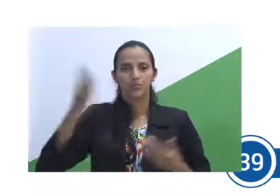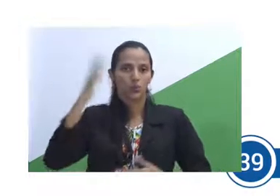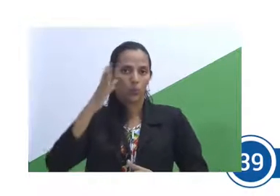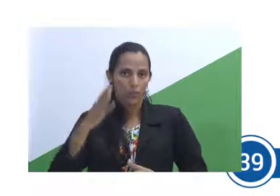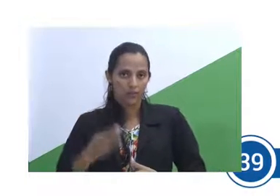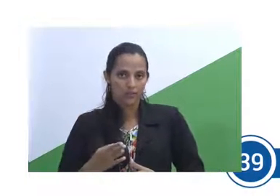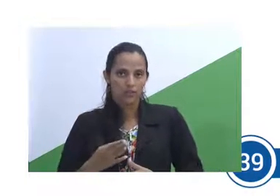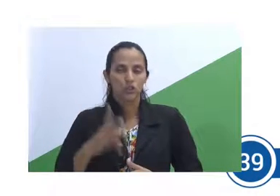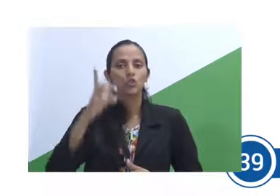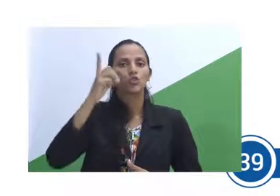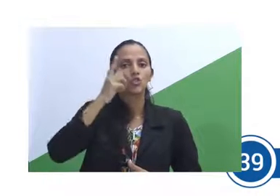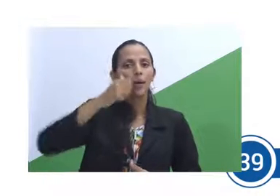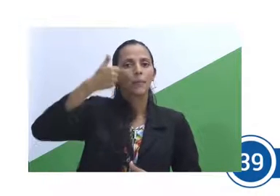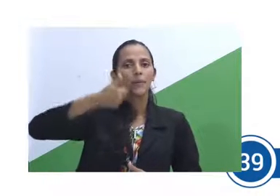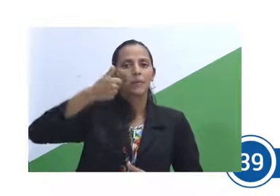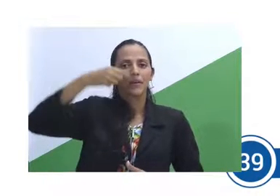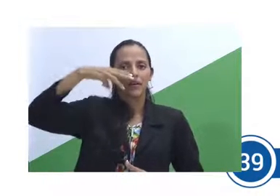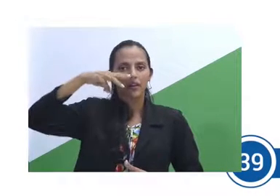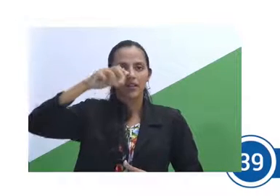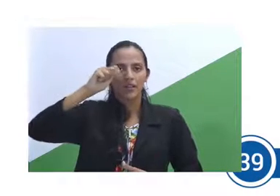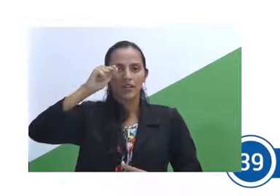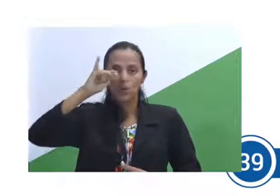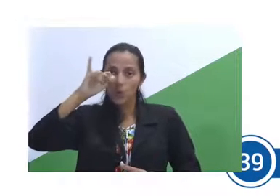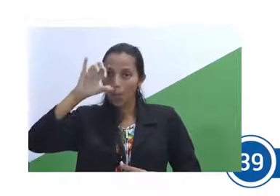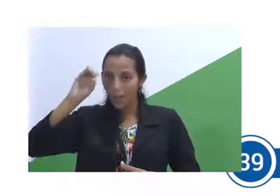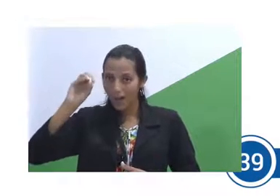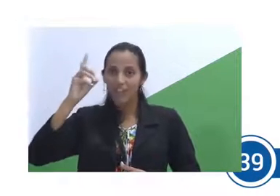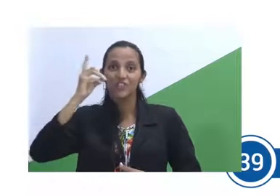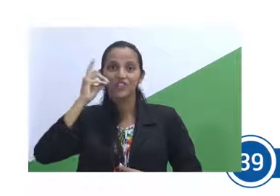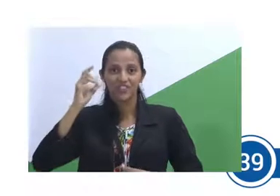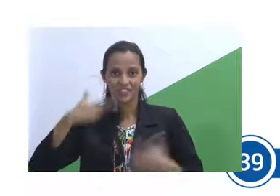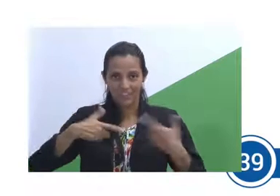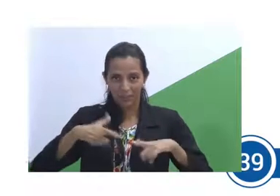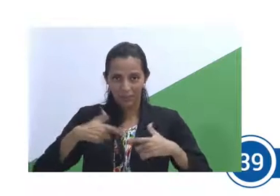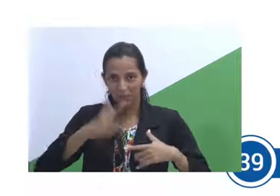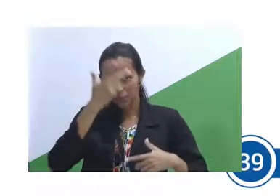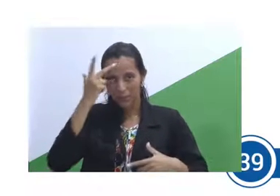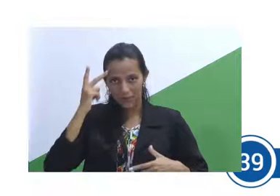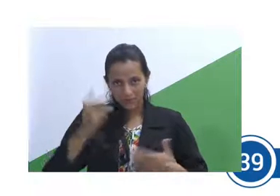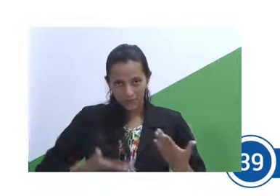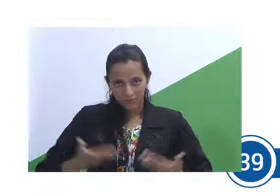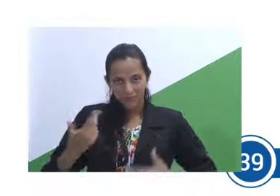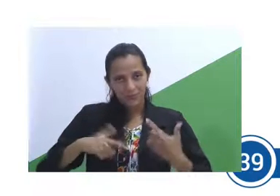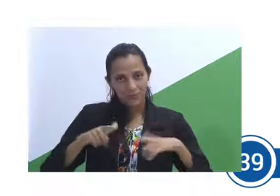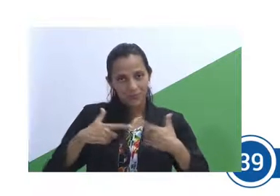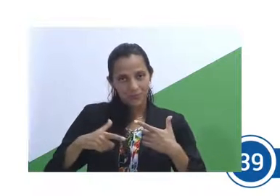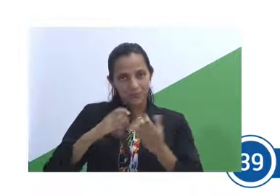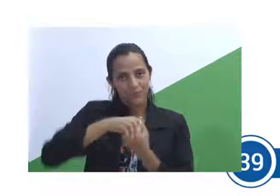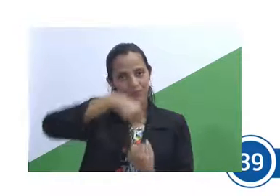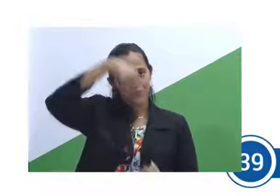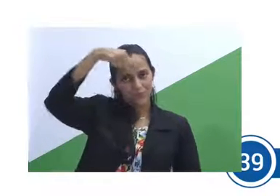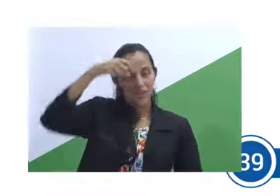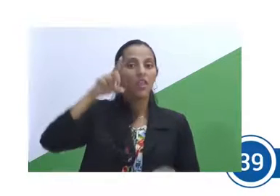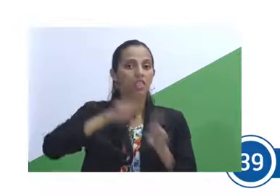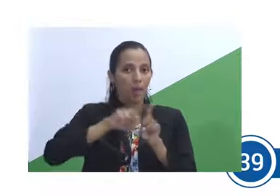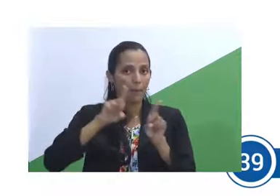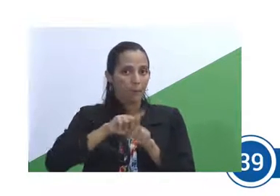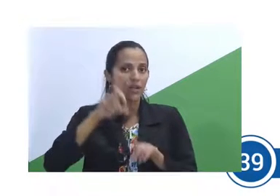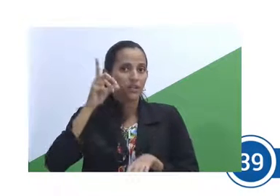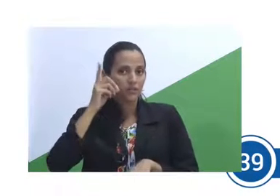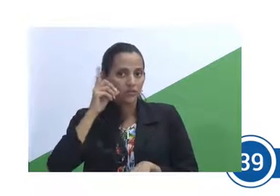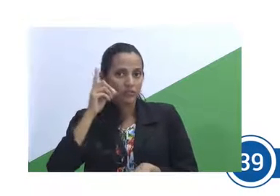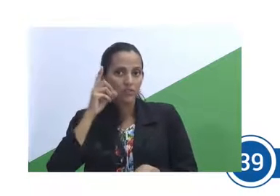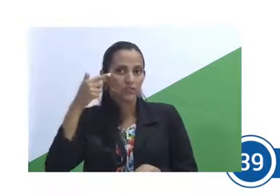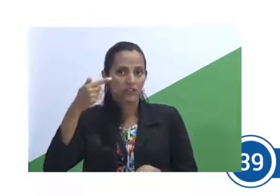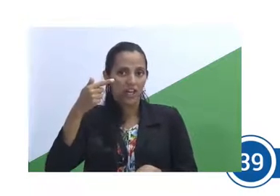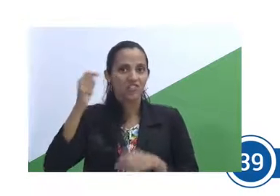especiais, como o 1º de maio, né, instituído aí o Dia do Trabalhador, nós vimos os cartazes ainda agora, o 7 de setembro, né, que é o dia,